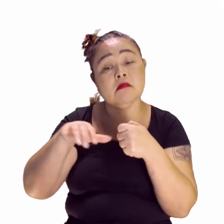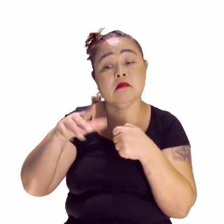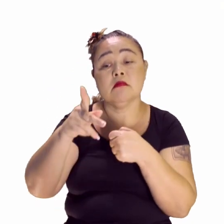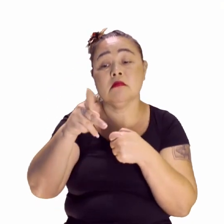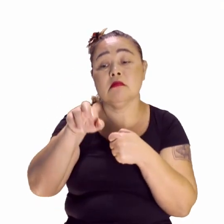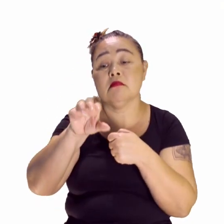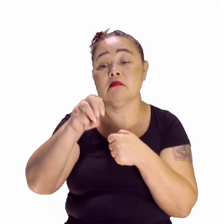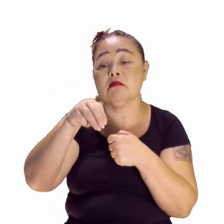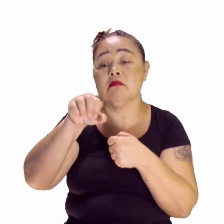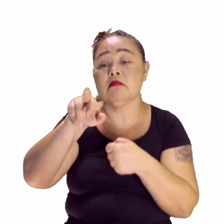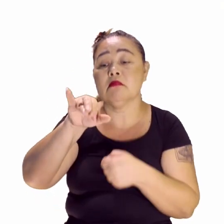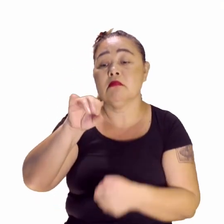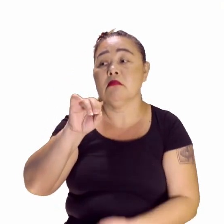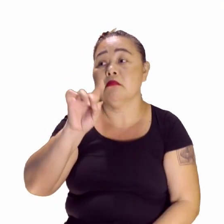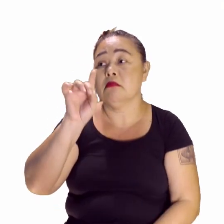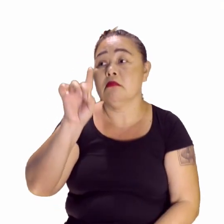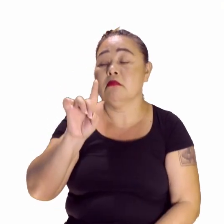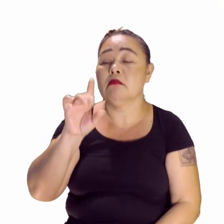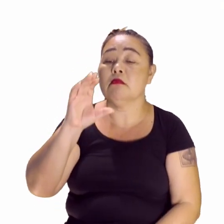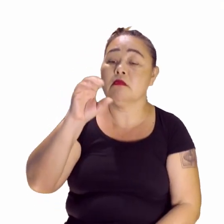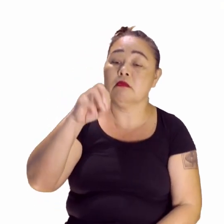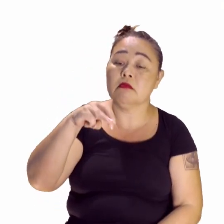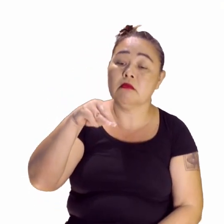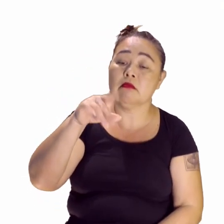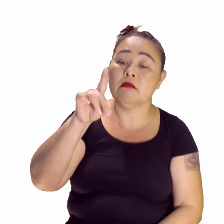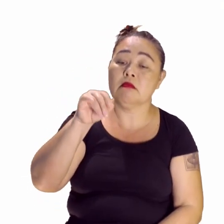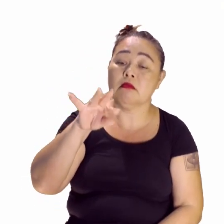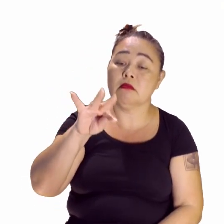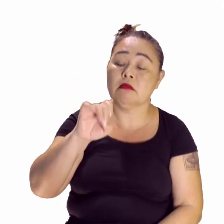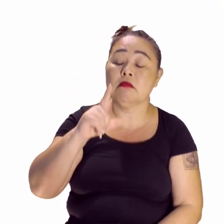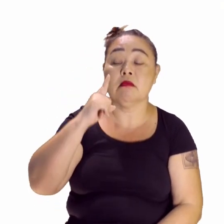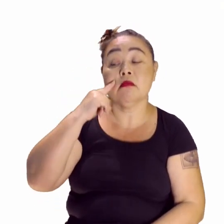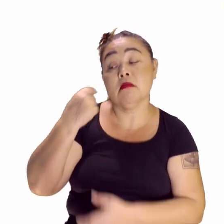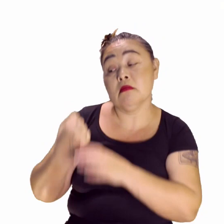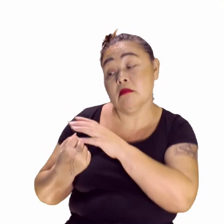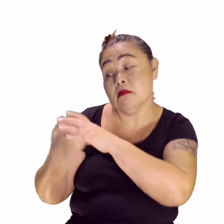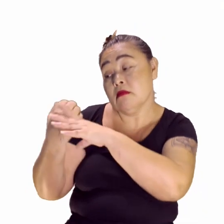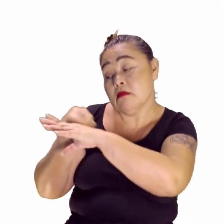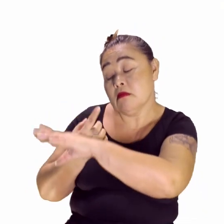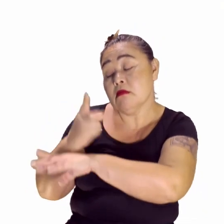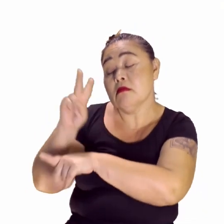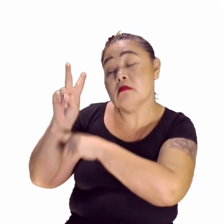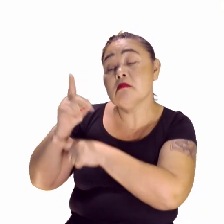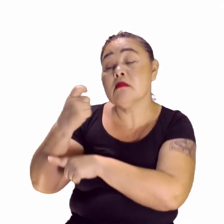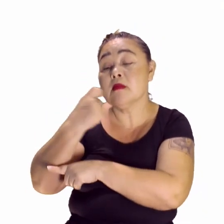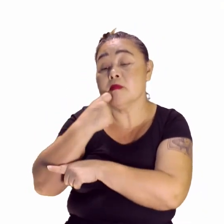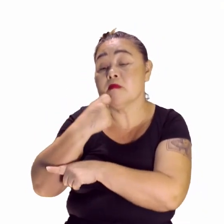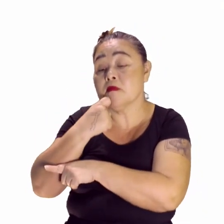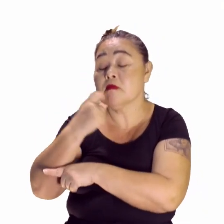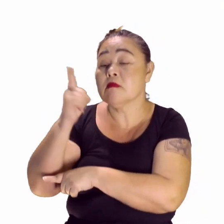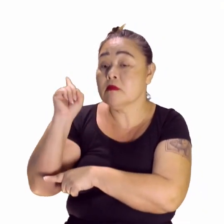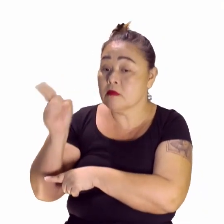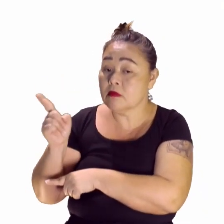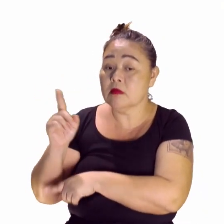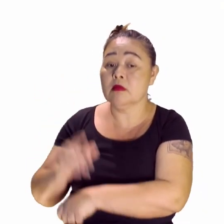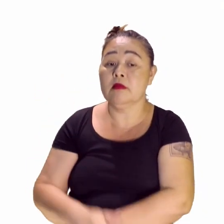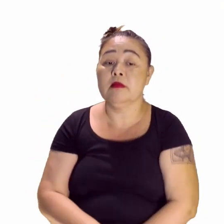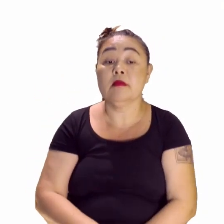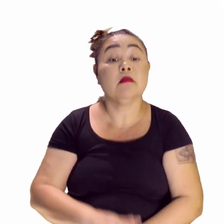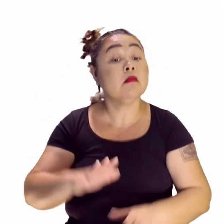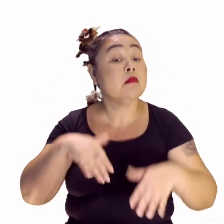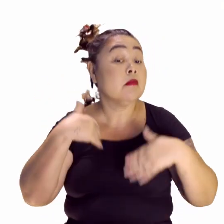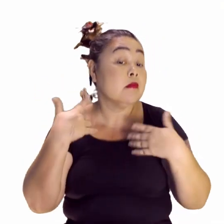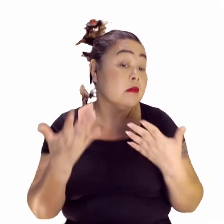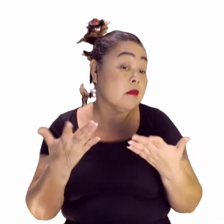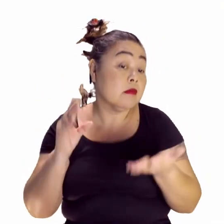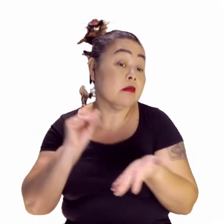Falamos até na aula, né? Isso, essas commodities, essa produção agrícola, mineral, peixe, né? Mineral, entendeu? Então,